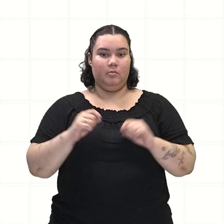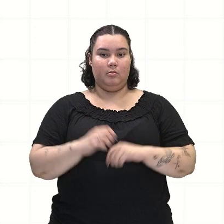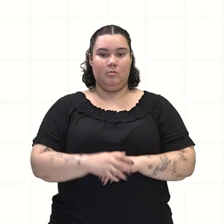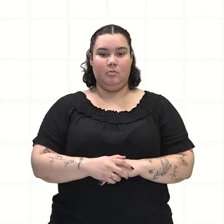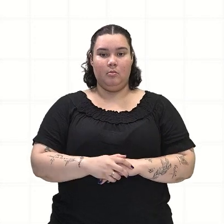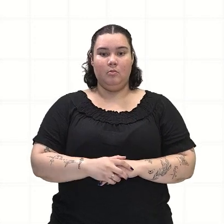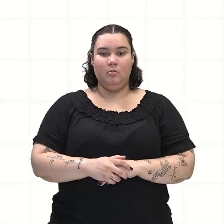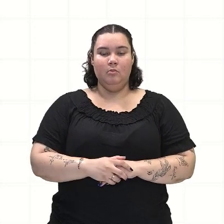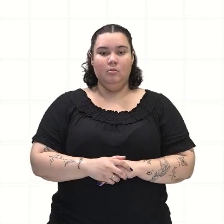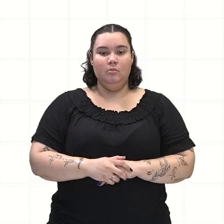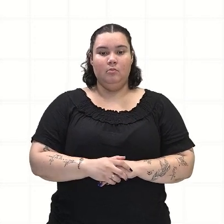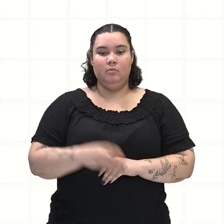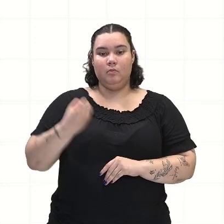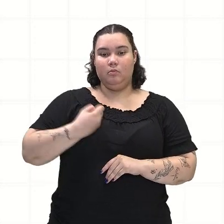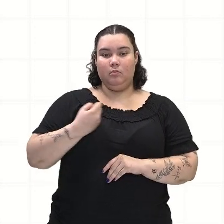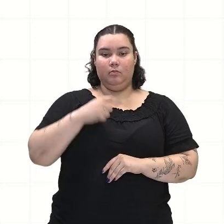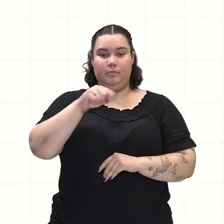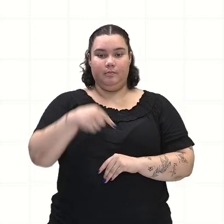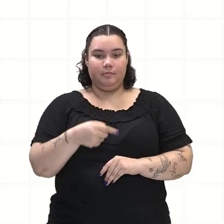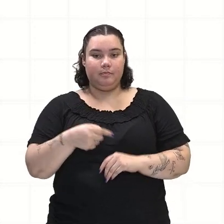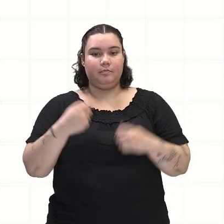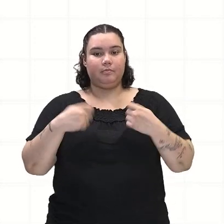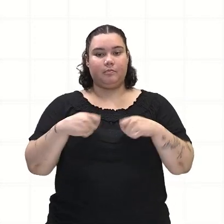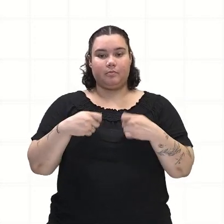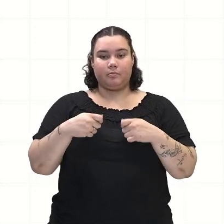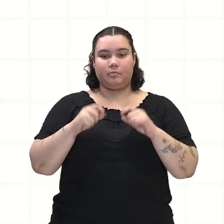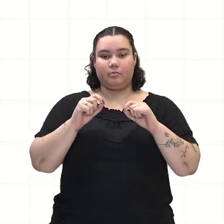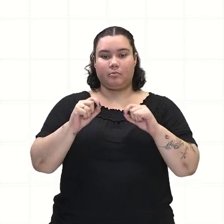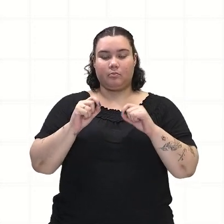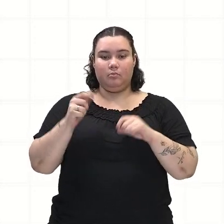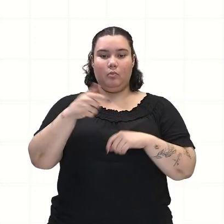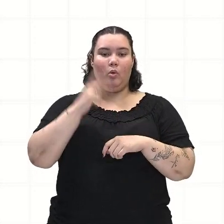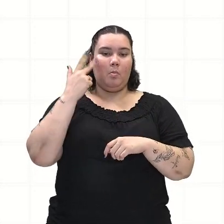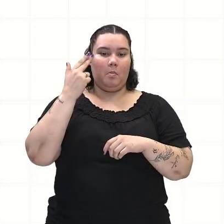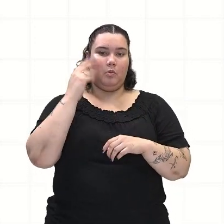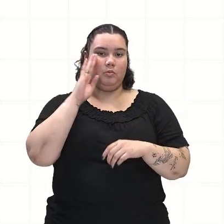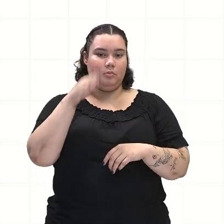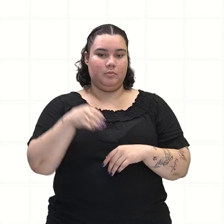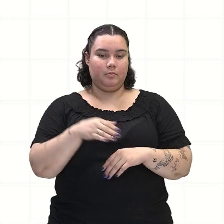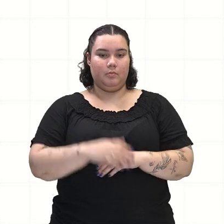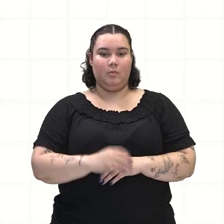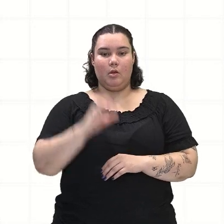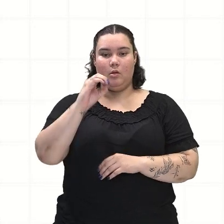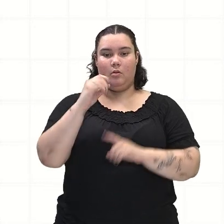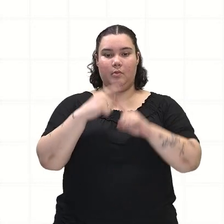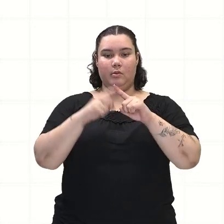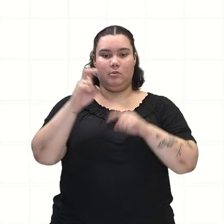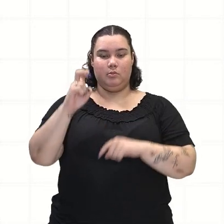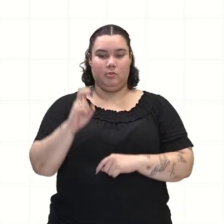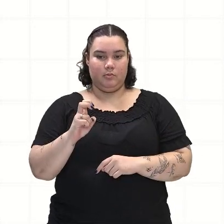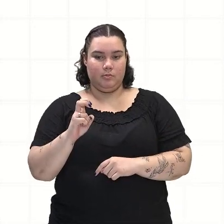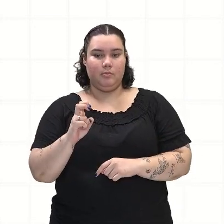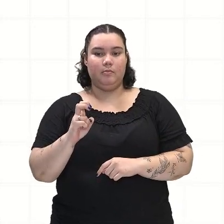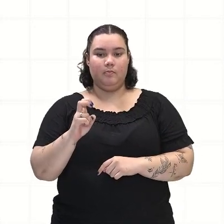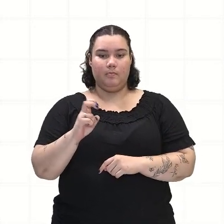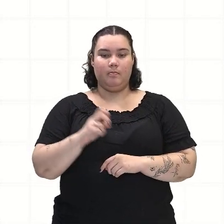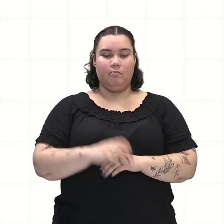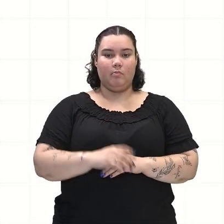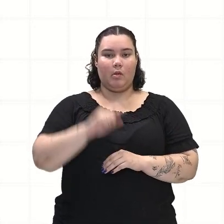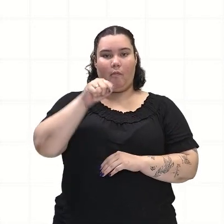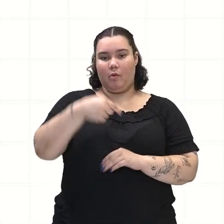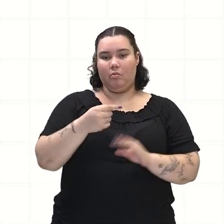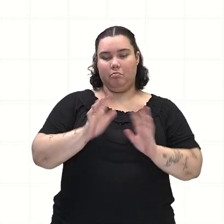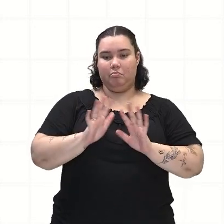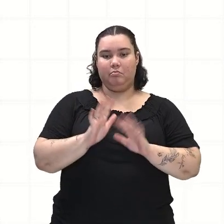com um número com vírgula, eu tenho que fazer essa conta normal, né? Então, 0 vezes 5, esqueço a vírgula e faço a